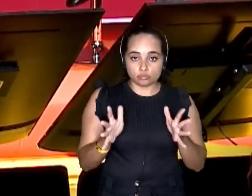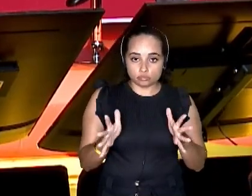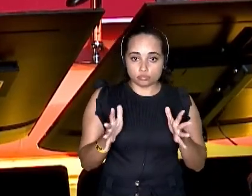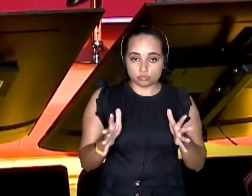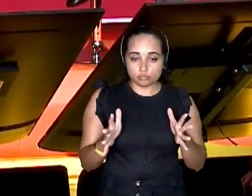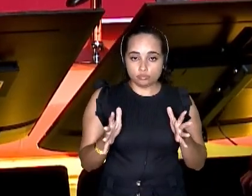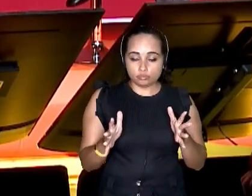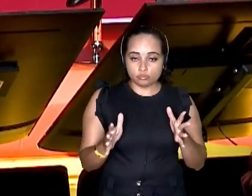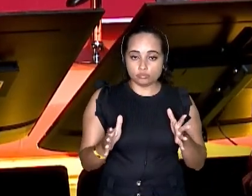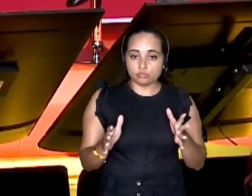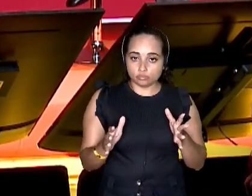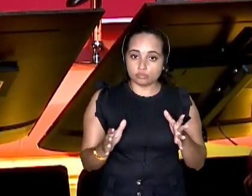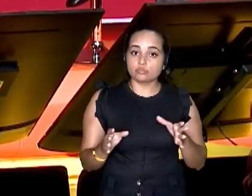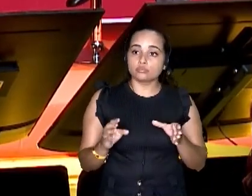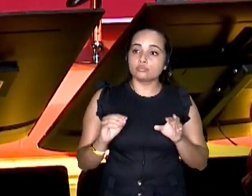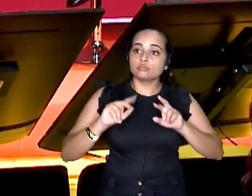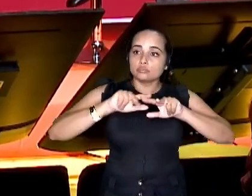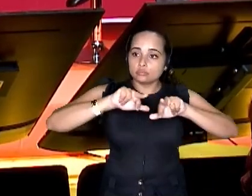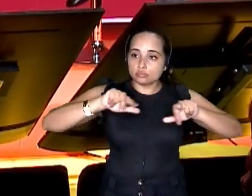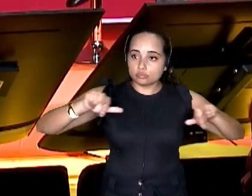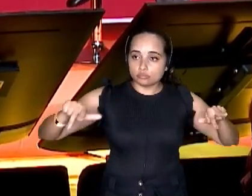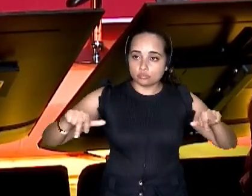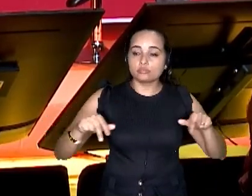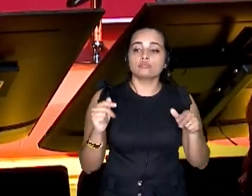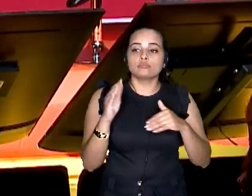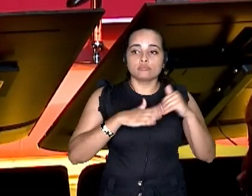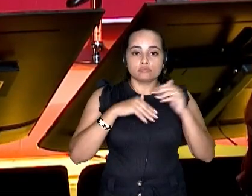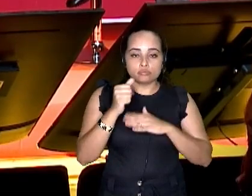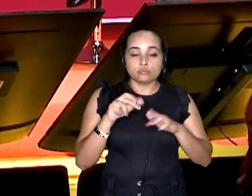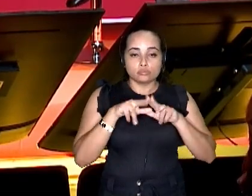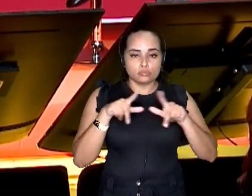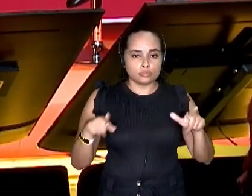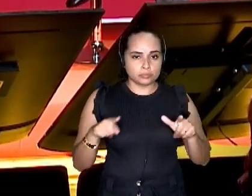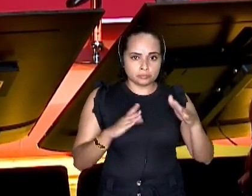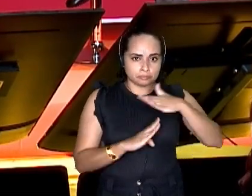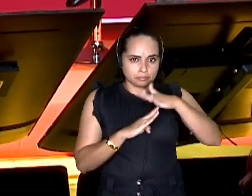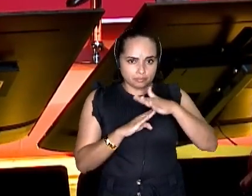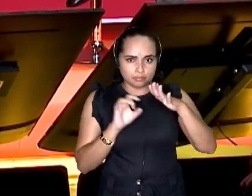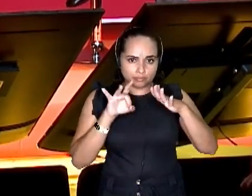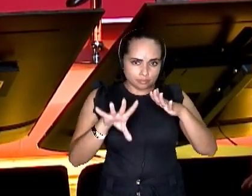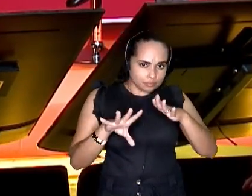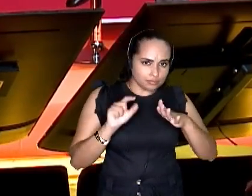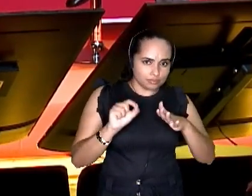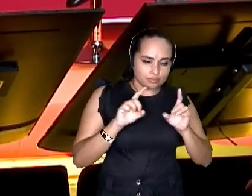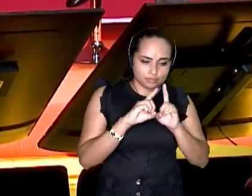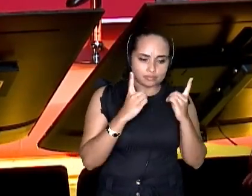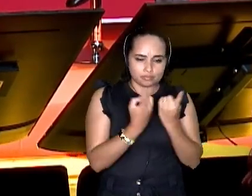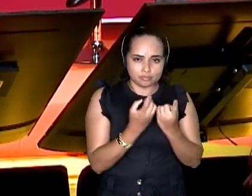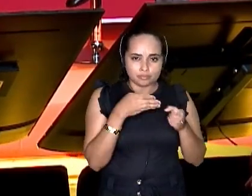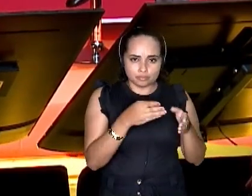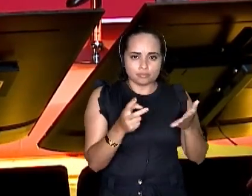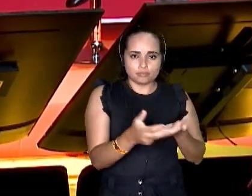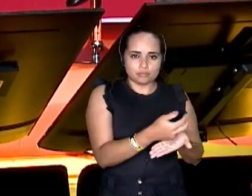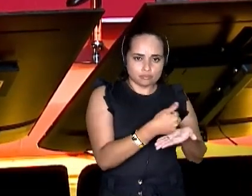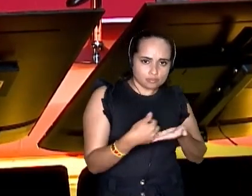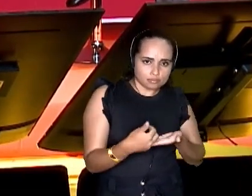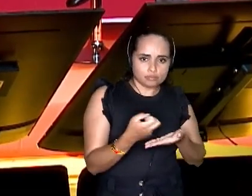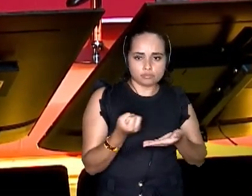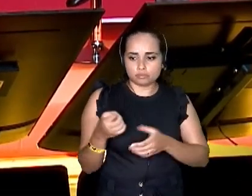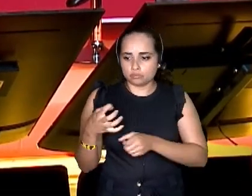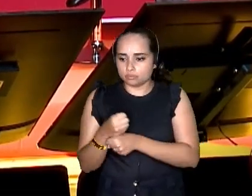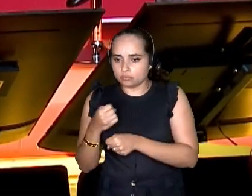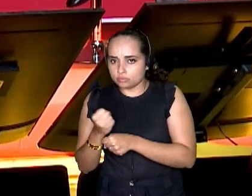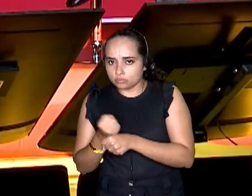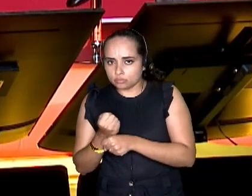uma cross functions dentro da empresa, que não é só, o assunto não se limita meramente ao departamento tributário,